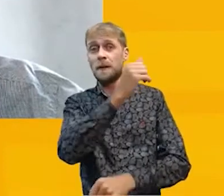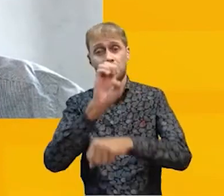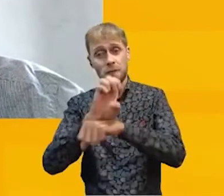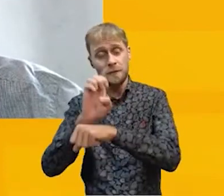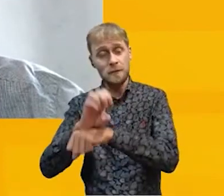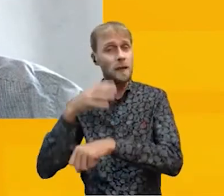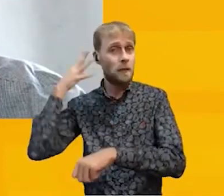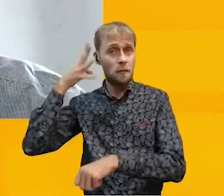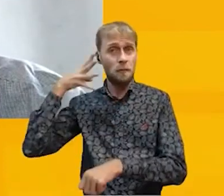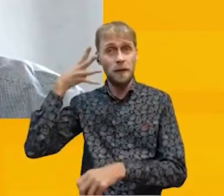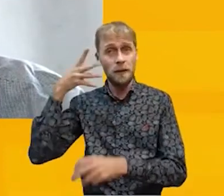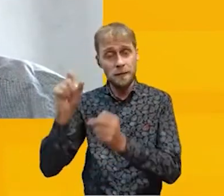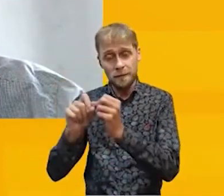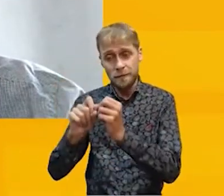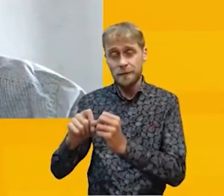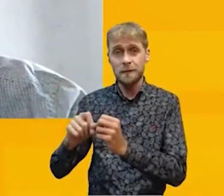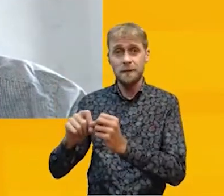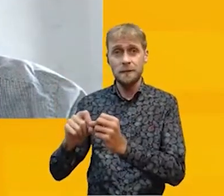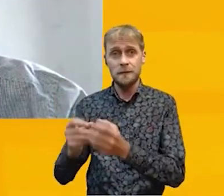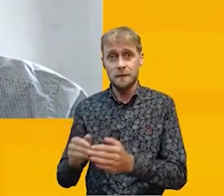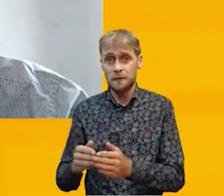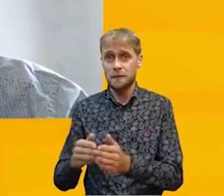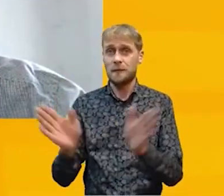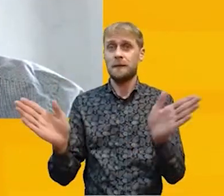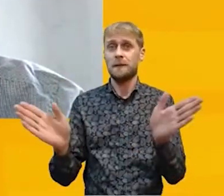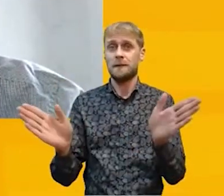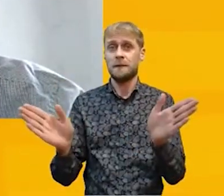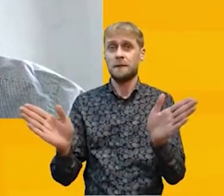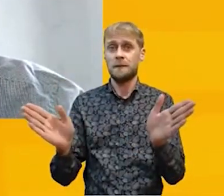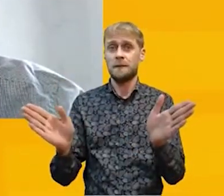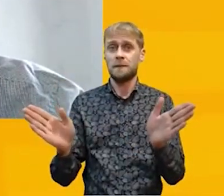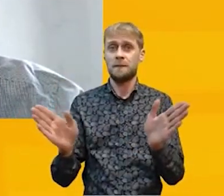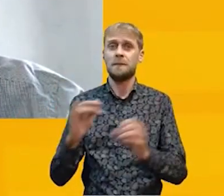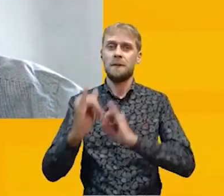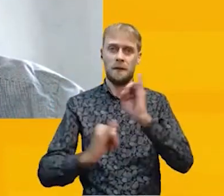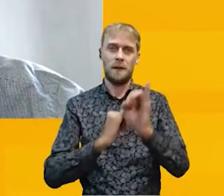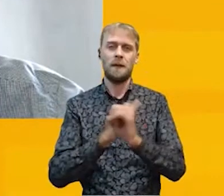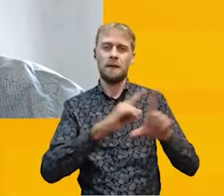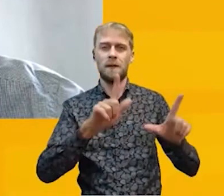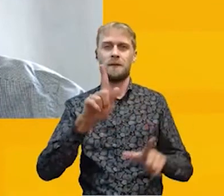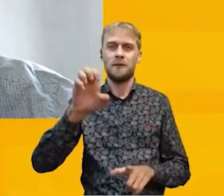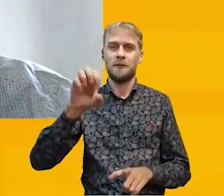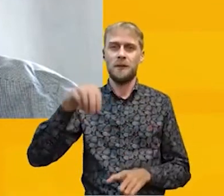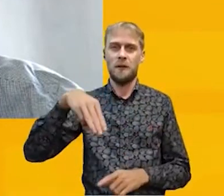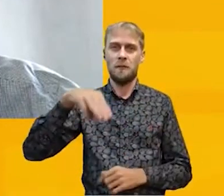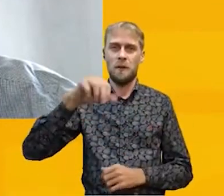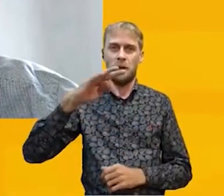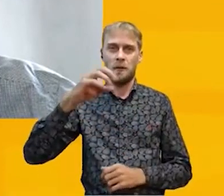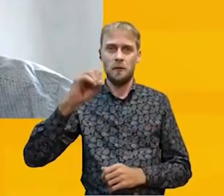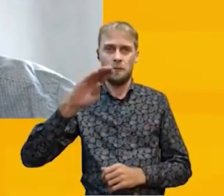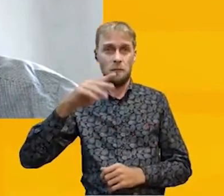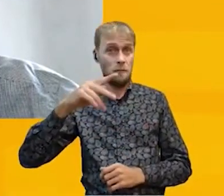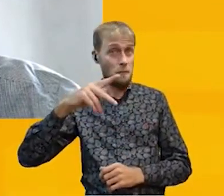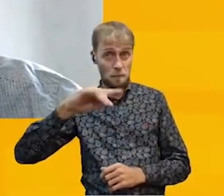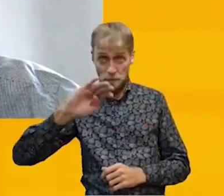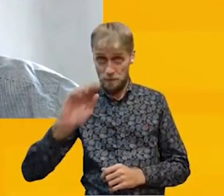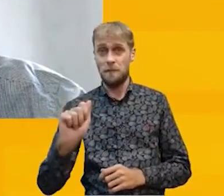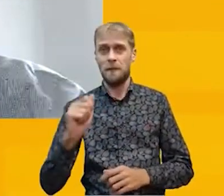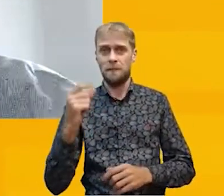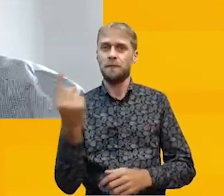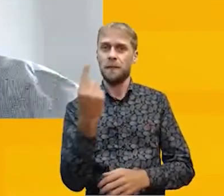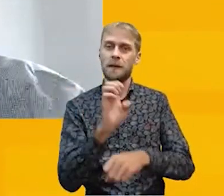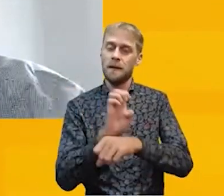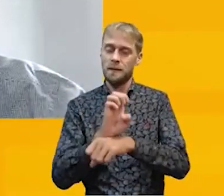fazendo o evento de lançamento da plataforma do Geomatopiba em cada estado. Tá bom? Então, essa é uma